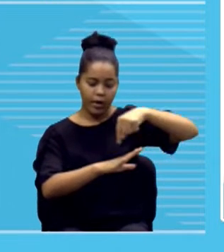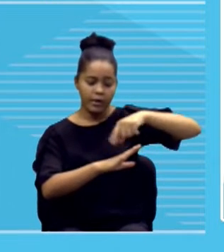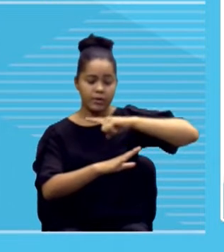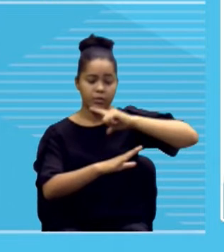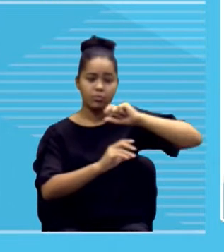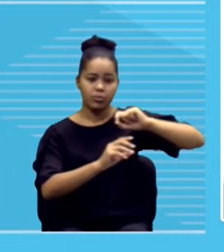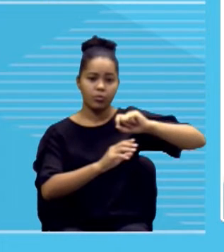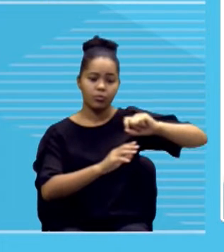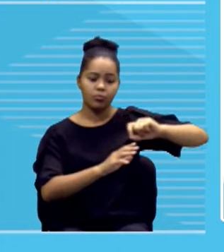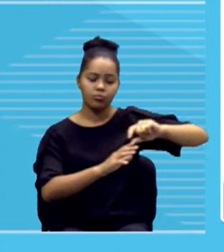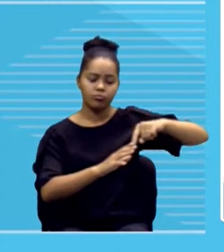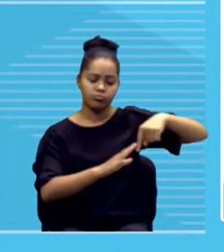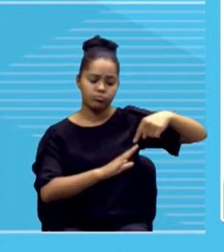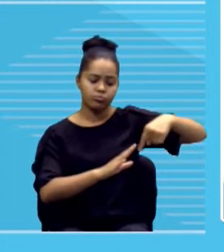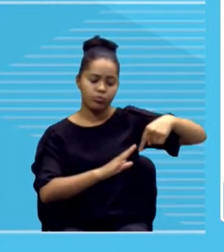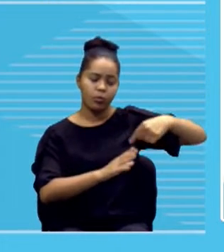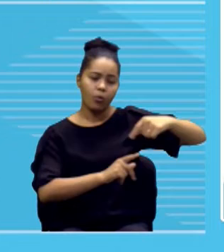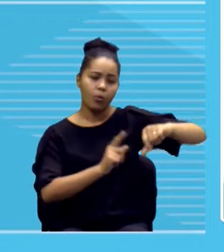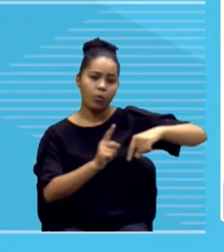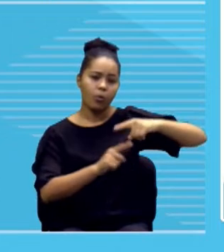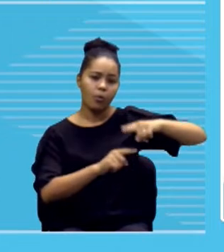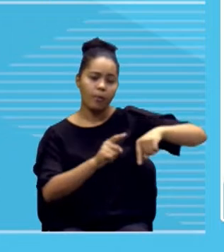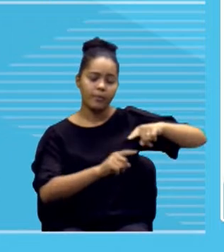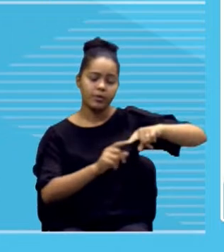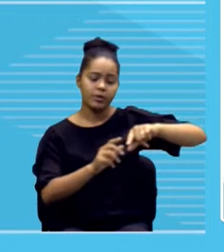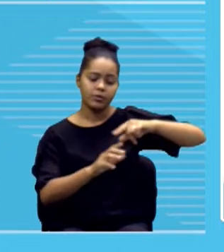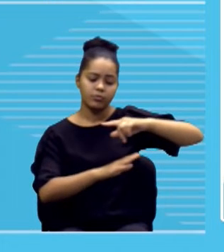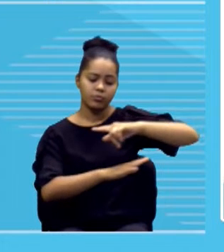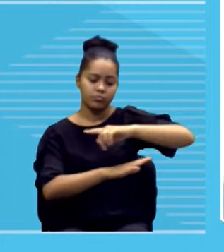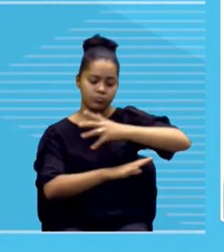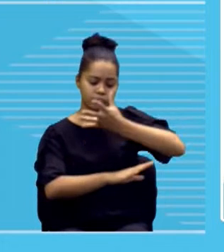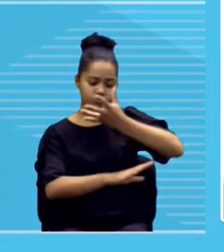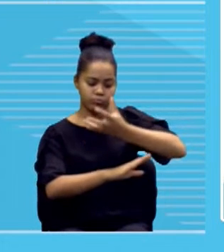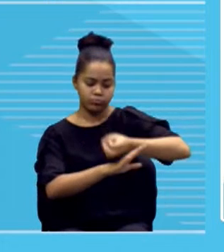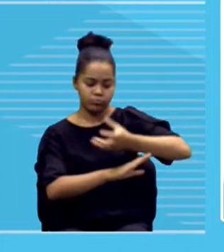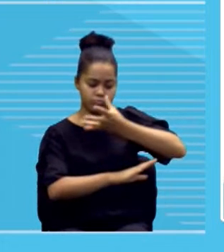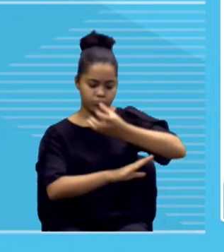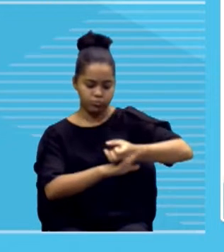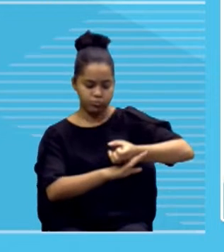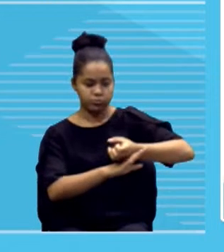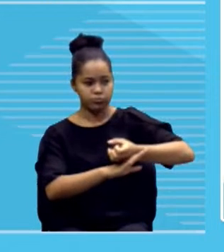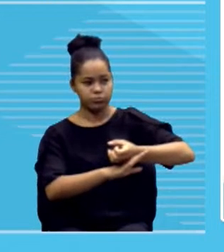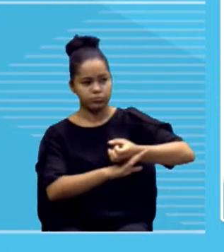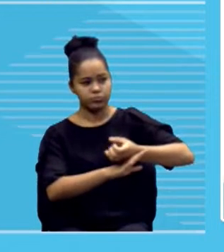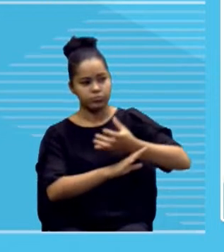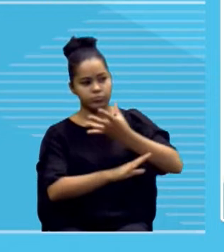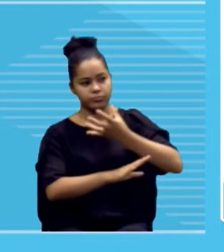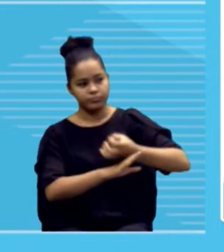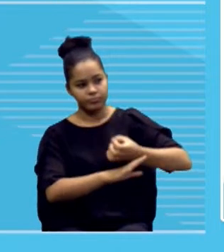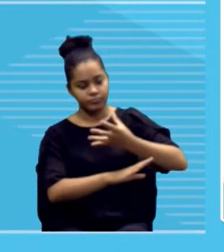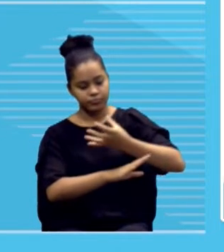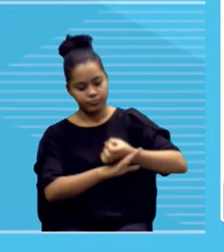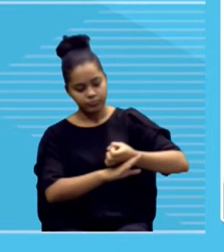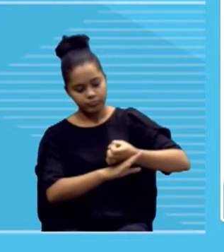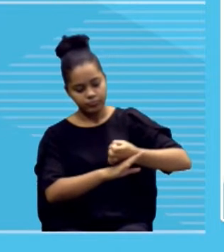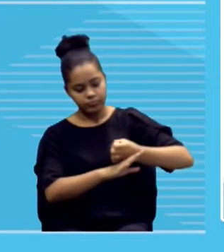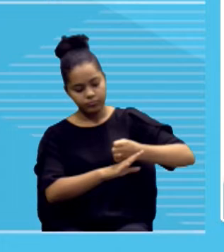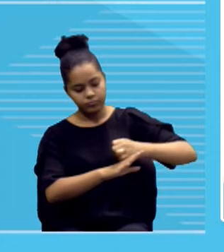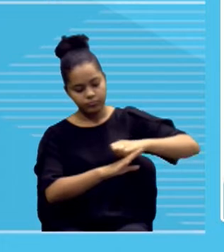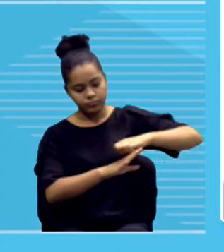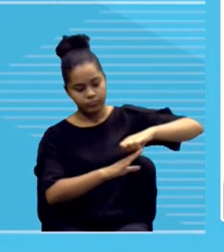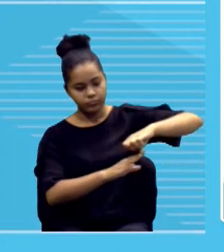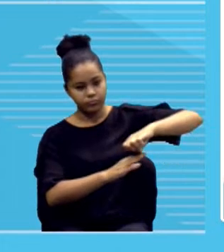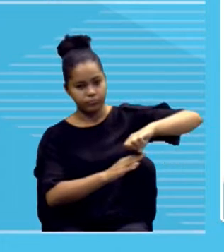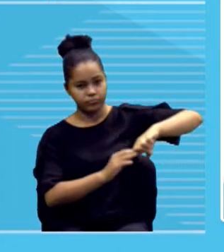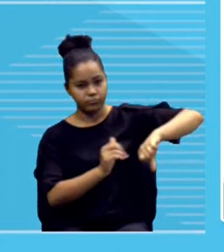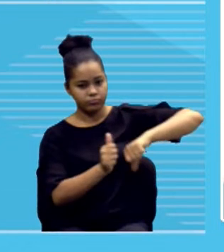Depois disso, ela é transmitida aos locais de uso. Ela é bem simples. A placa solar capta energia e ela passa por um inversor, uma